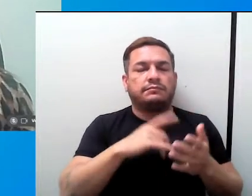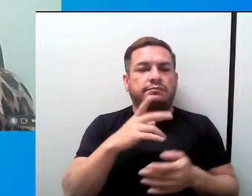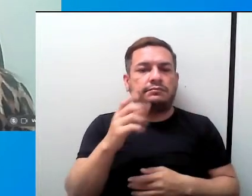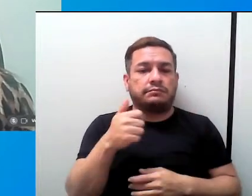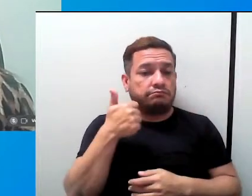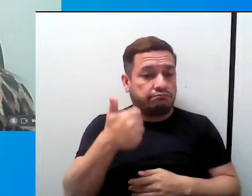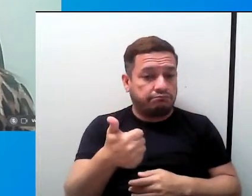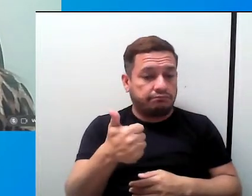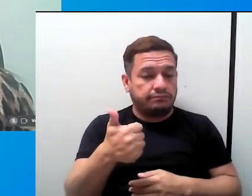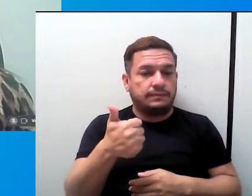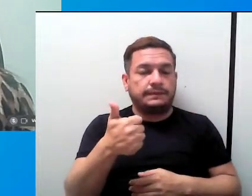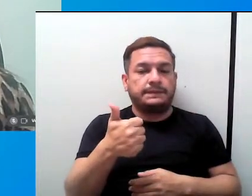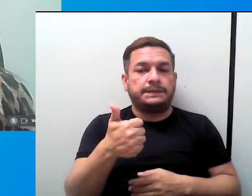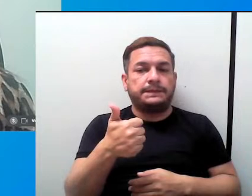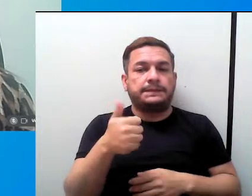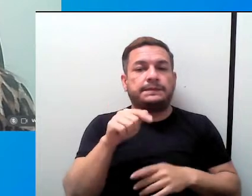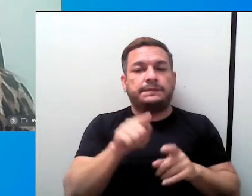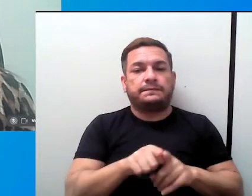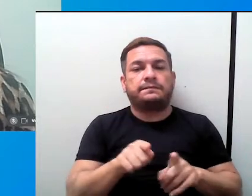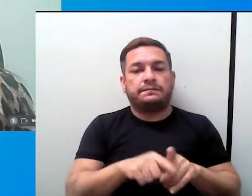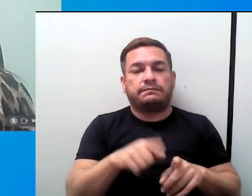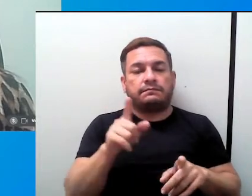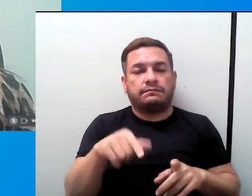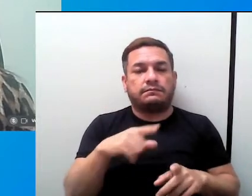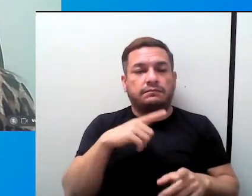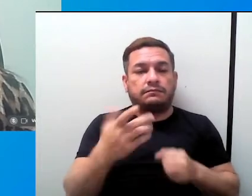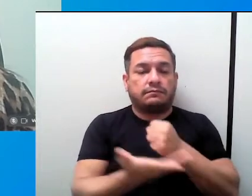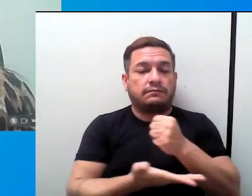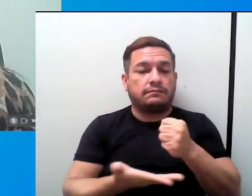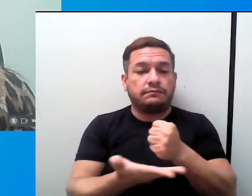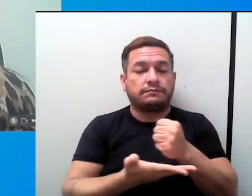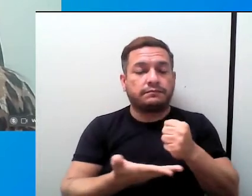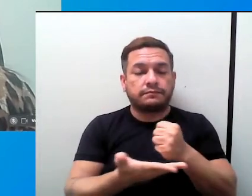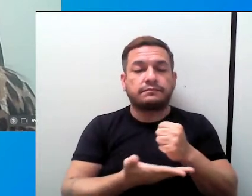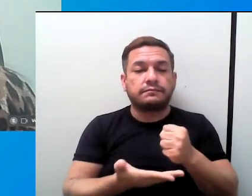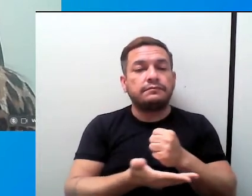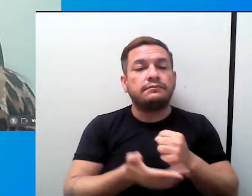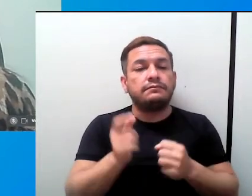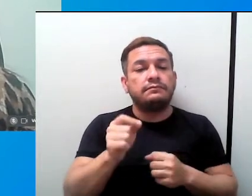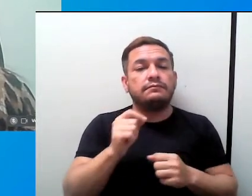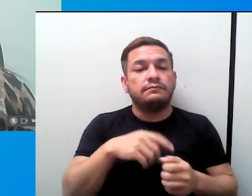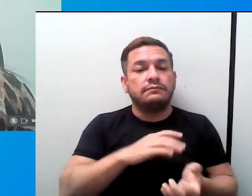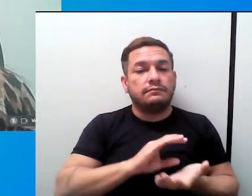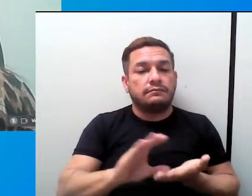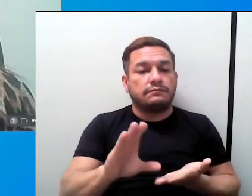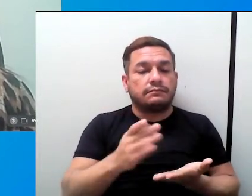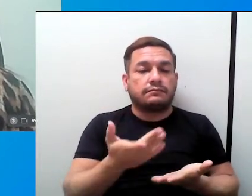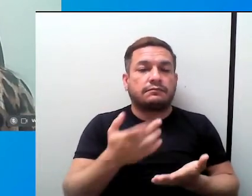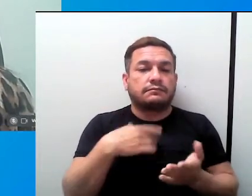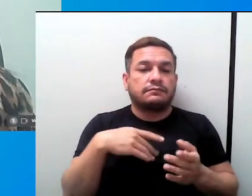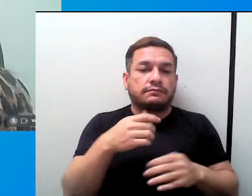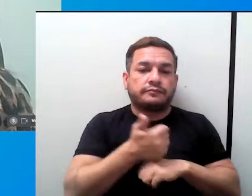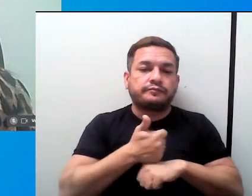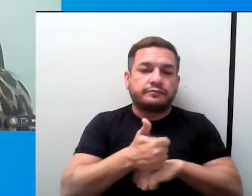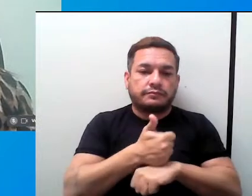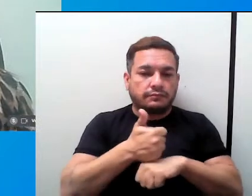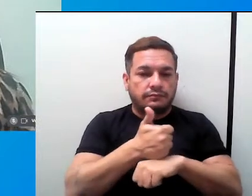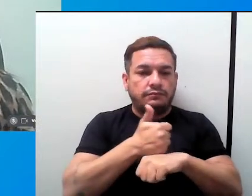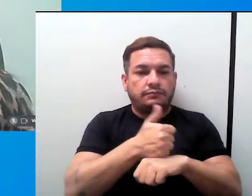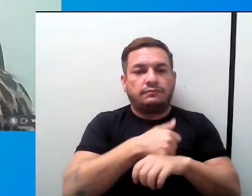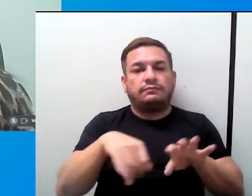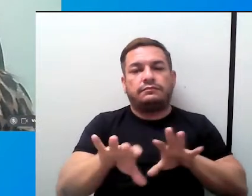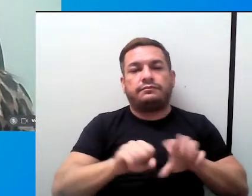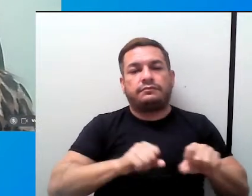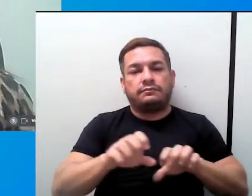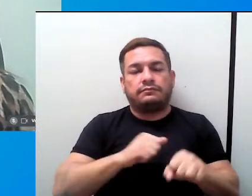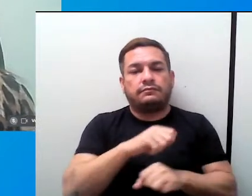legal, que seja um instrumento de investimento na qualidade da formação dos